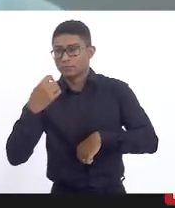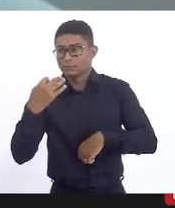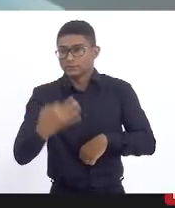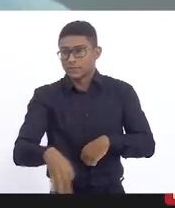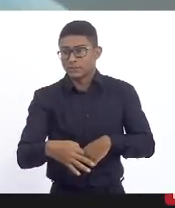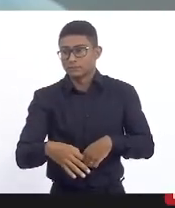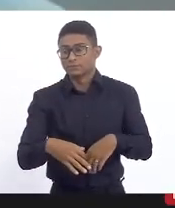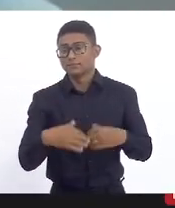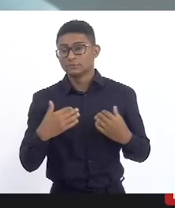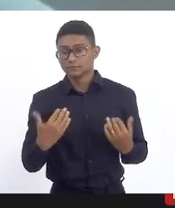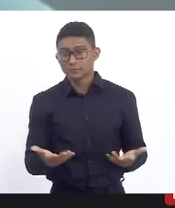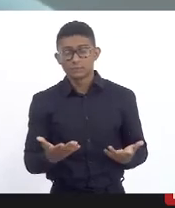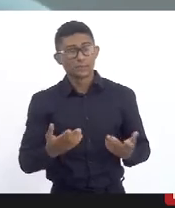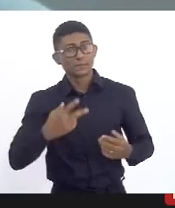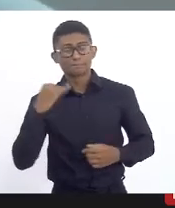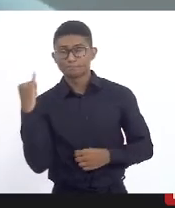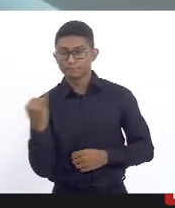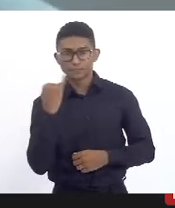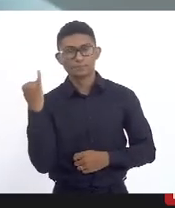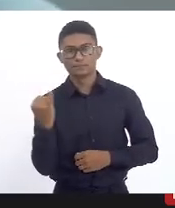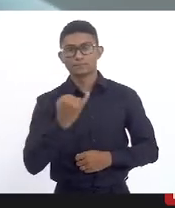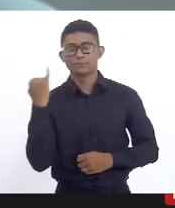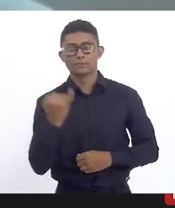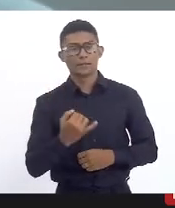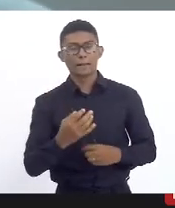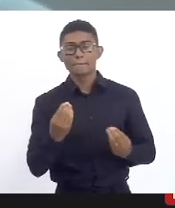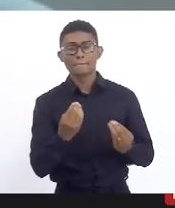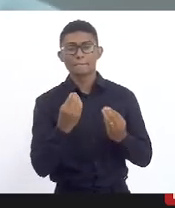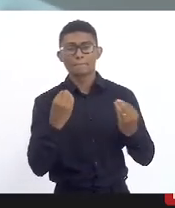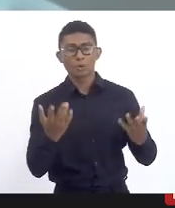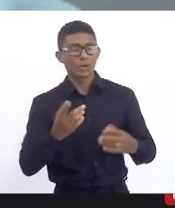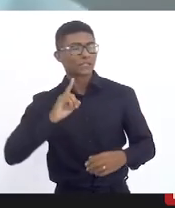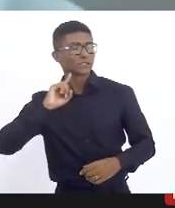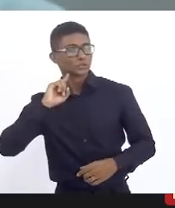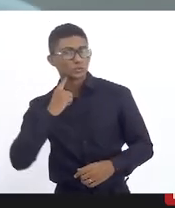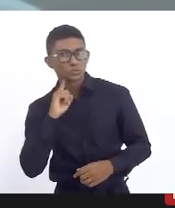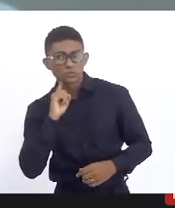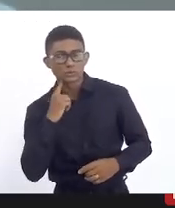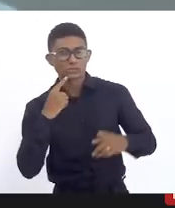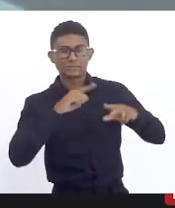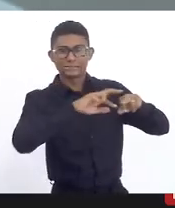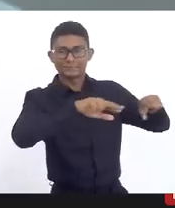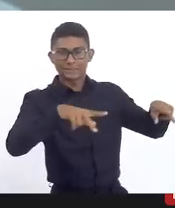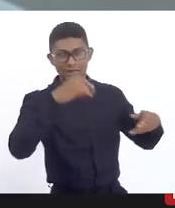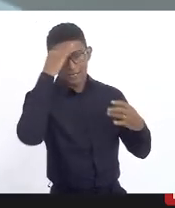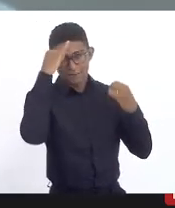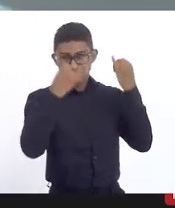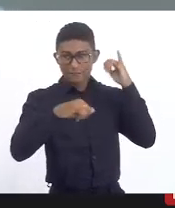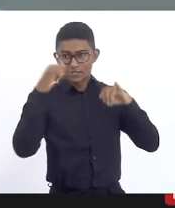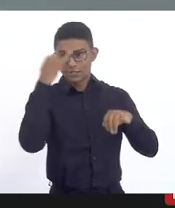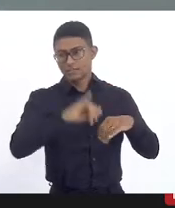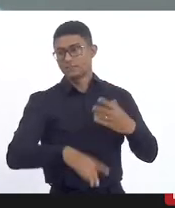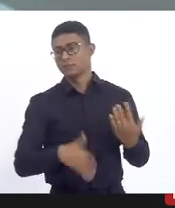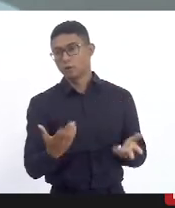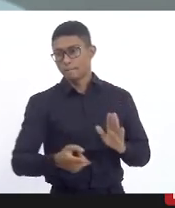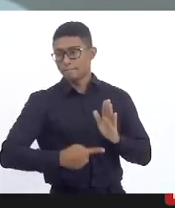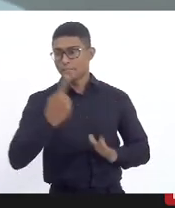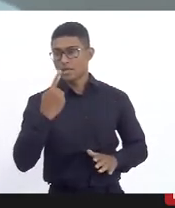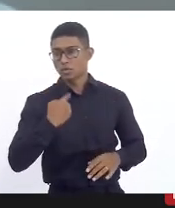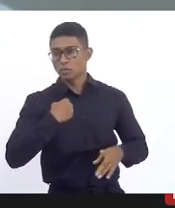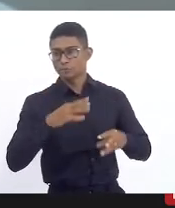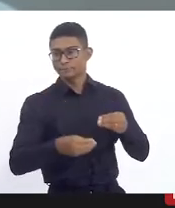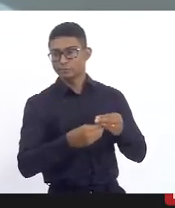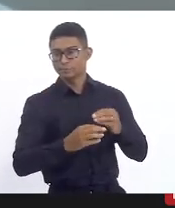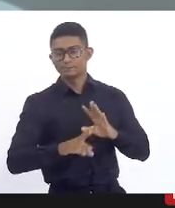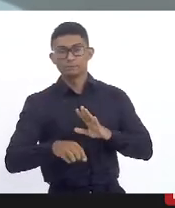lagoa, porque isso vai ser fundamental para reduzir o processo de eutrofização hídrica. Esse é o primeiro ponto. O segundo ponto